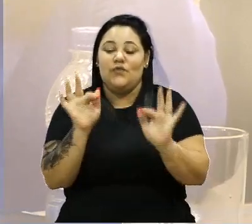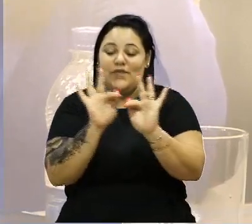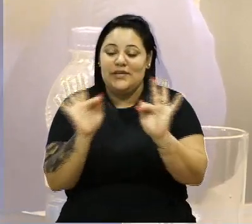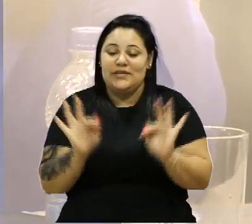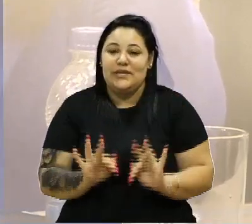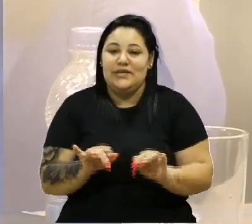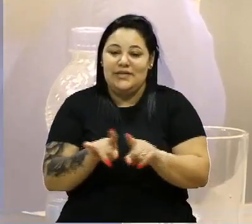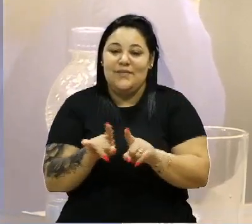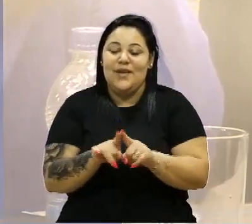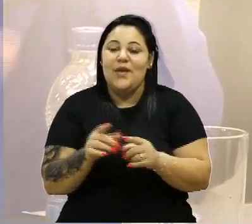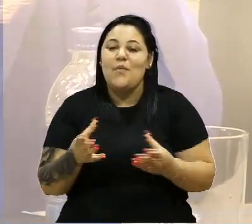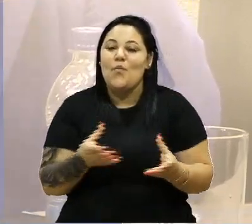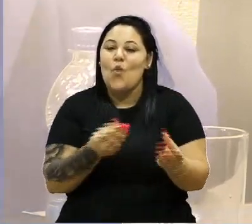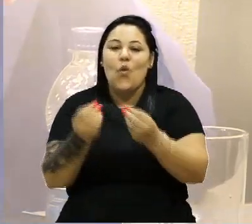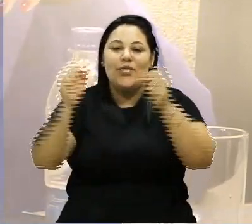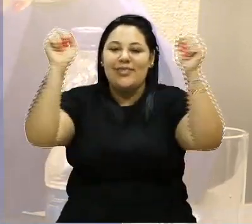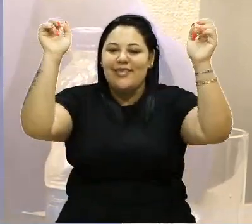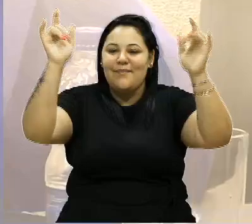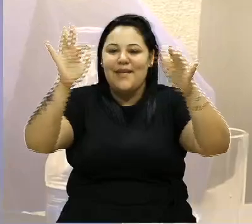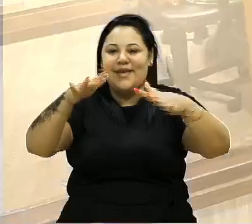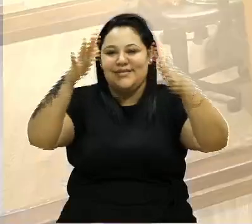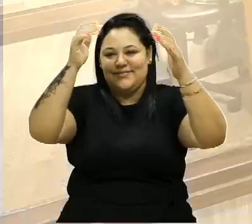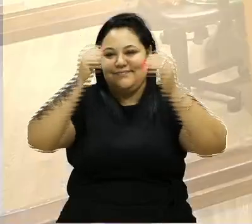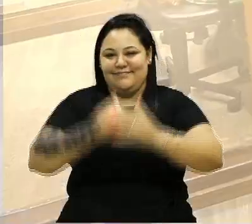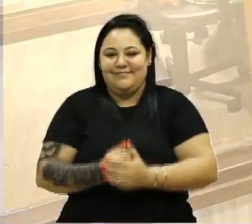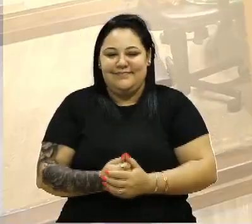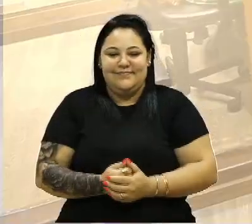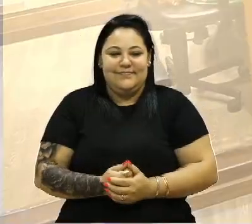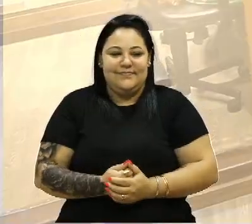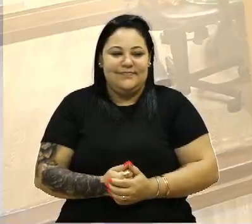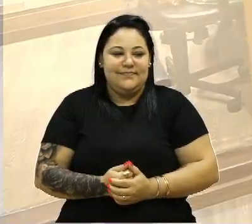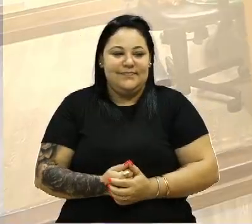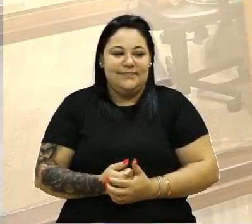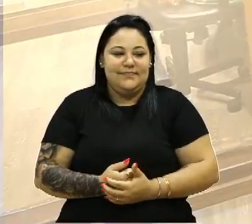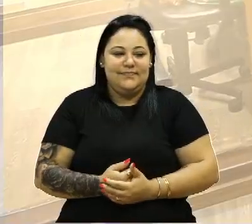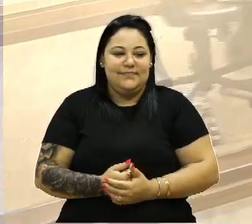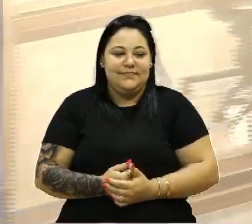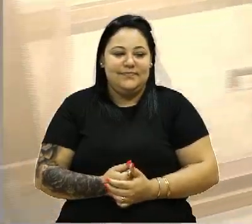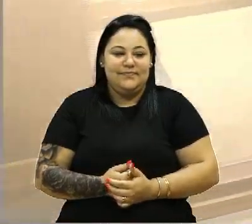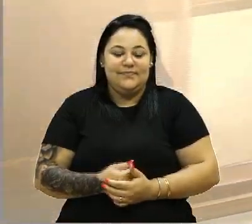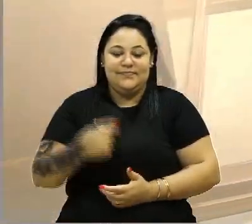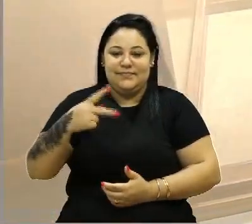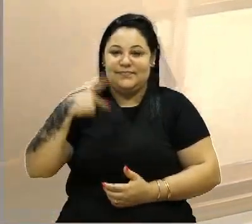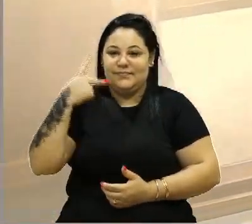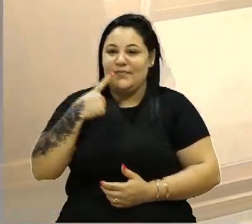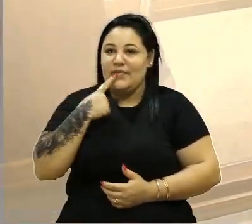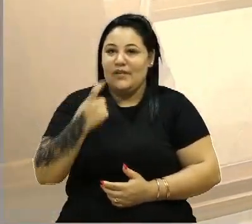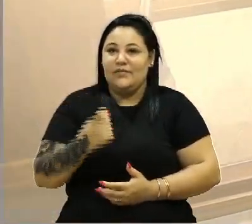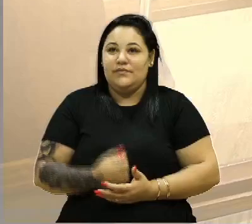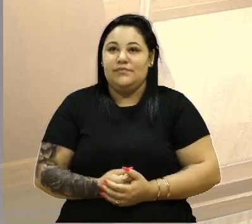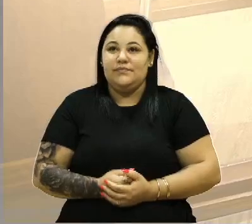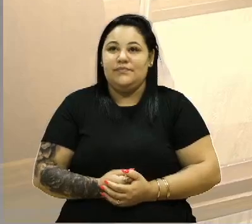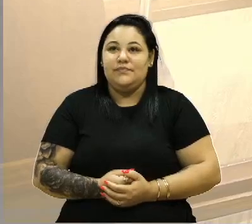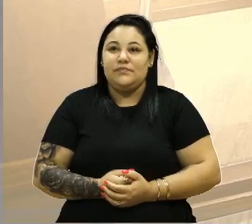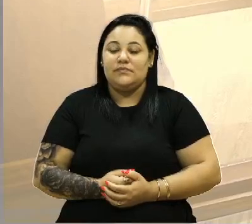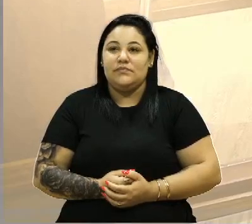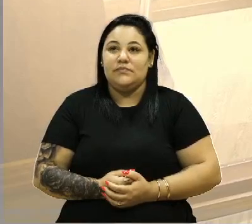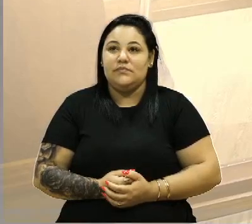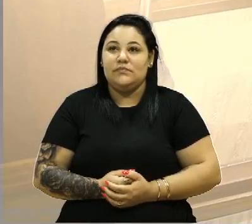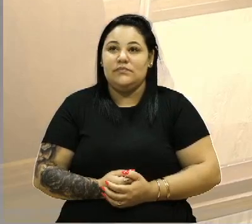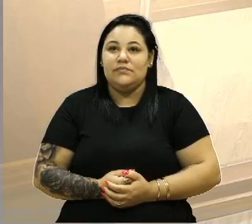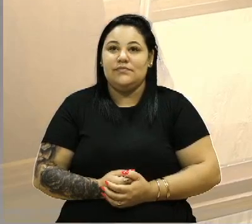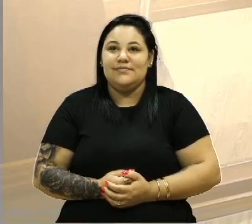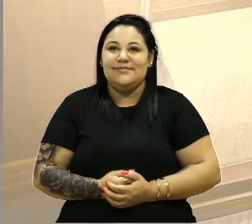e muitas bênçãos. Obrigado. Vereadora Rose. Também, vereador Felipe, meu